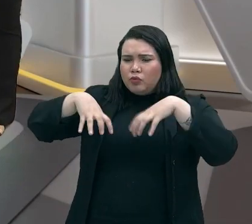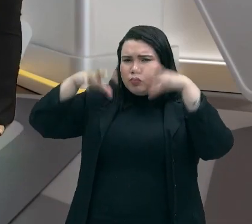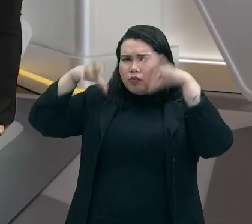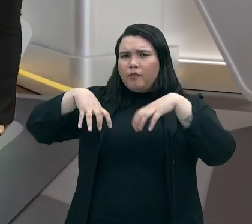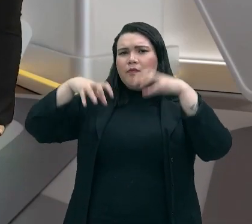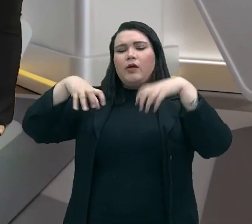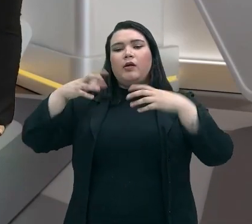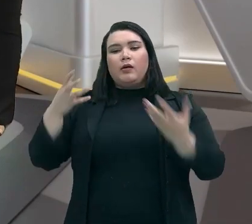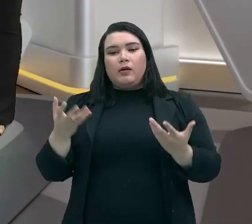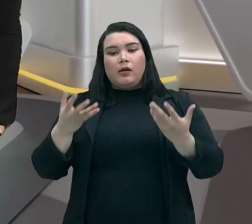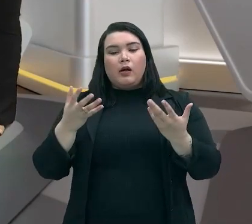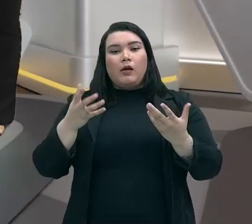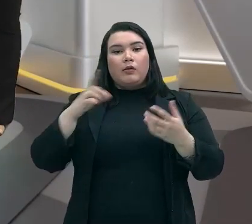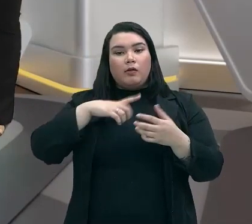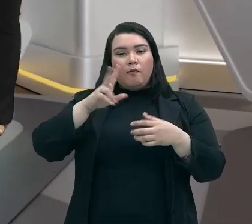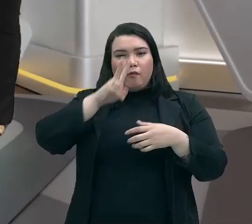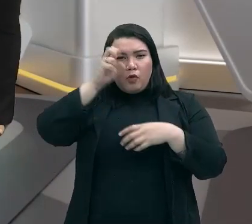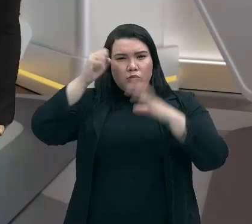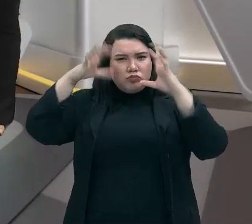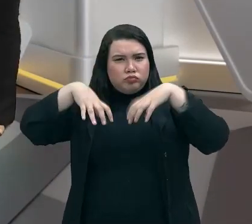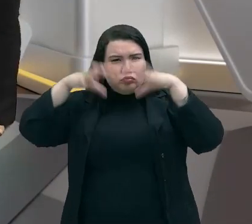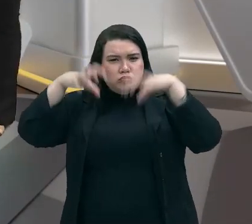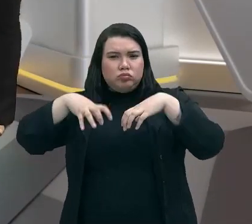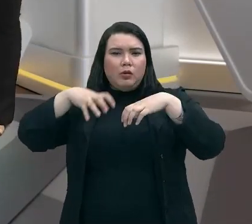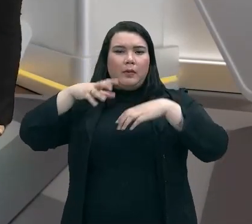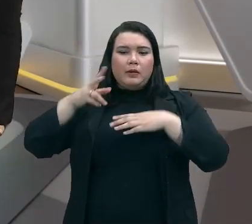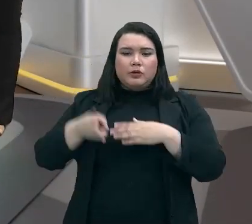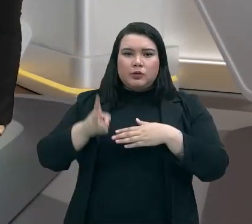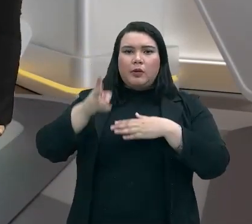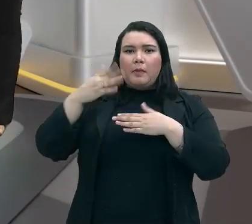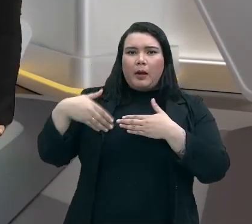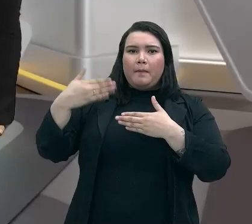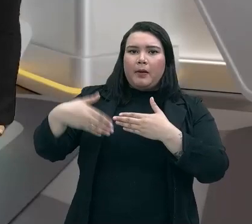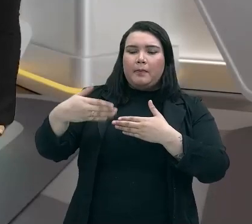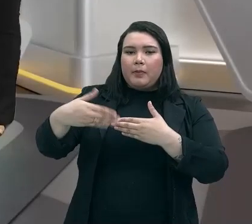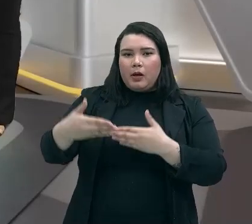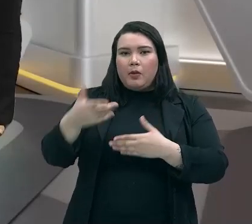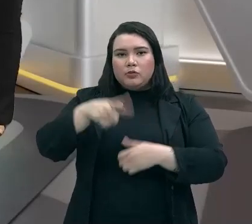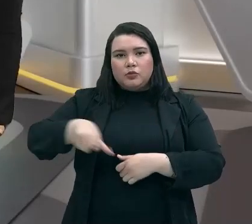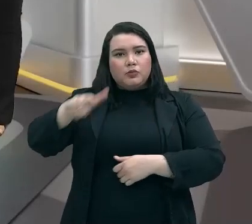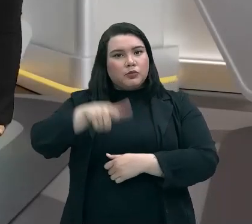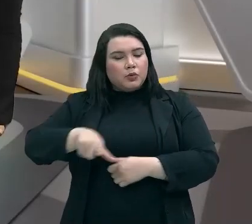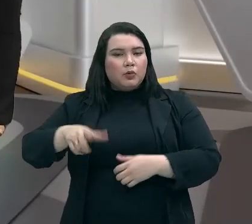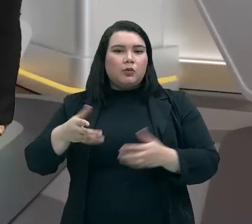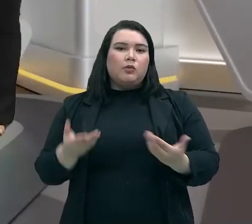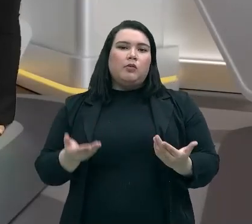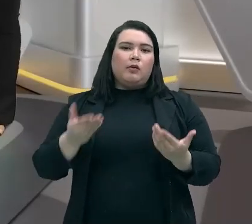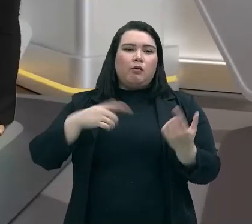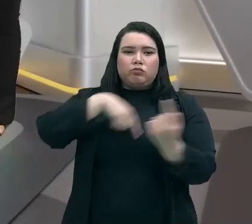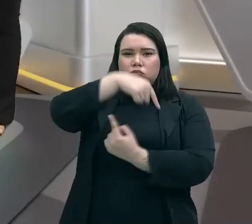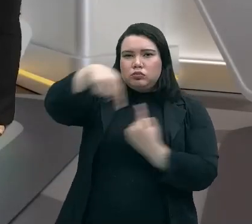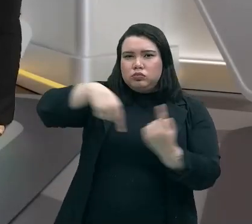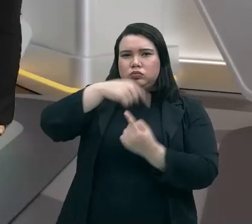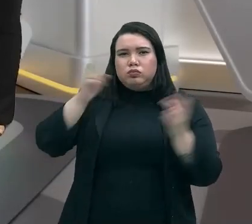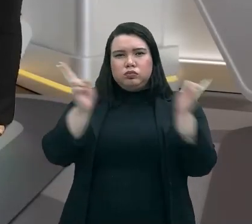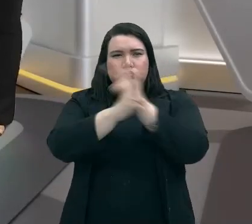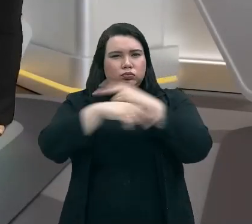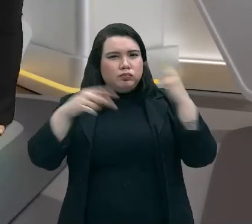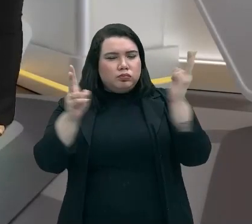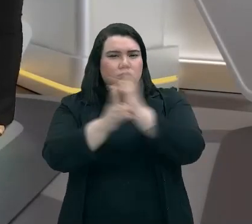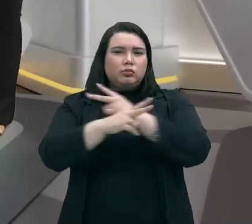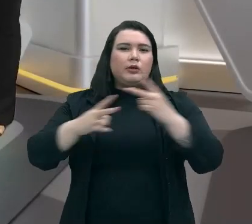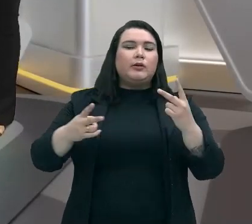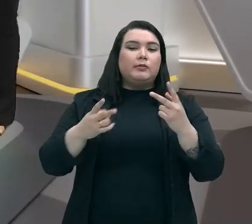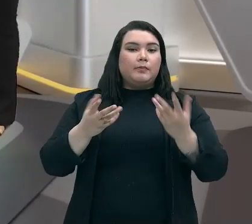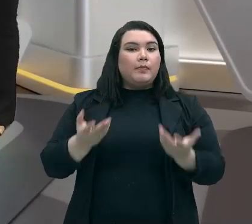fortes, muito frequentes, né? Desastres ambientais, furacões, ciclones. E